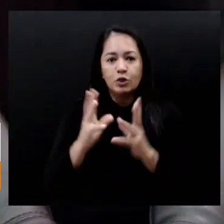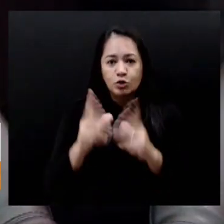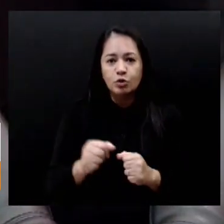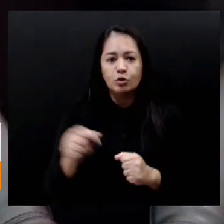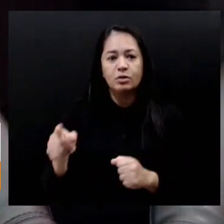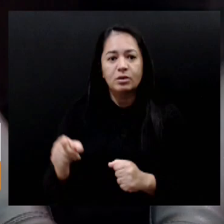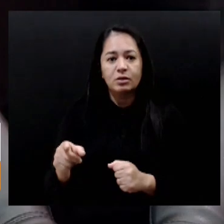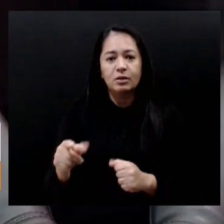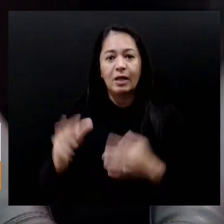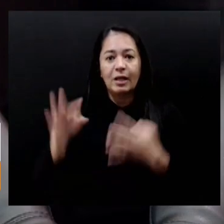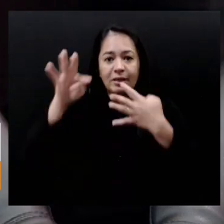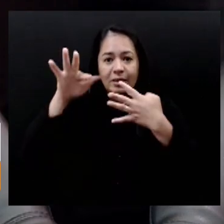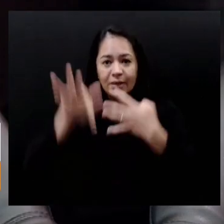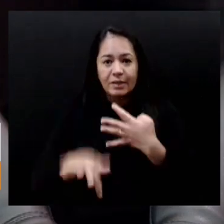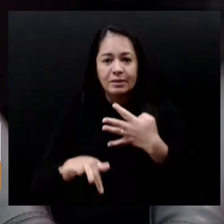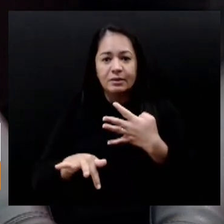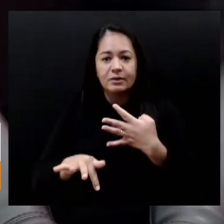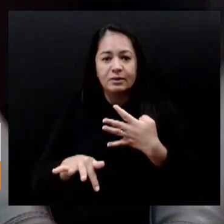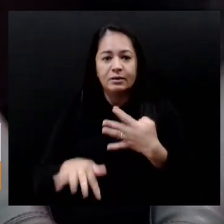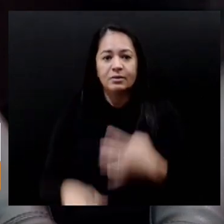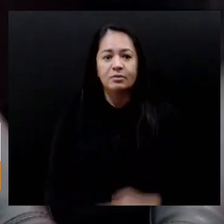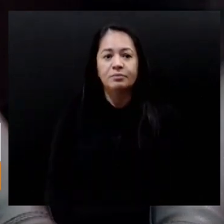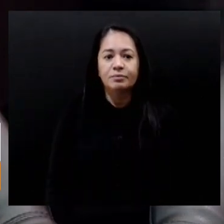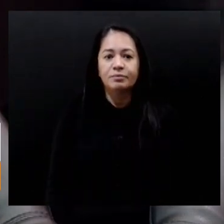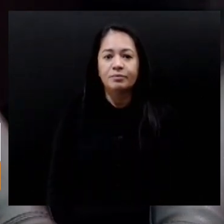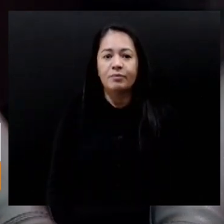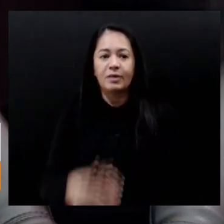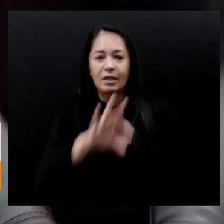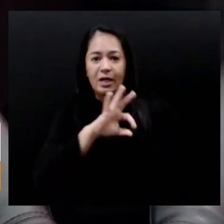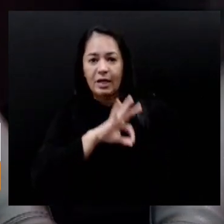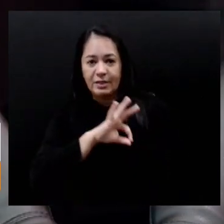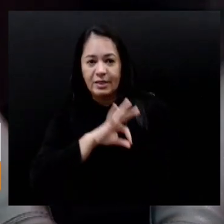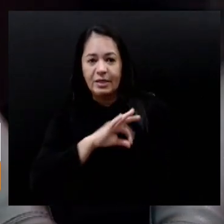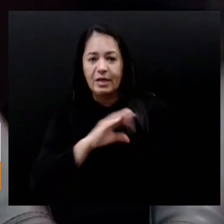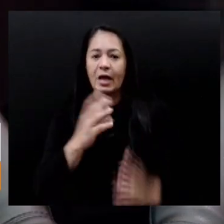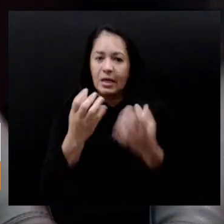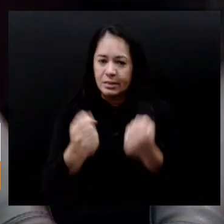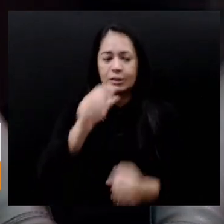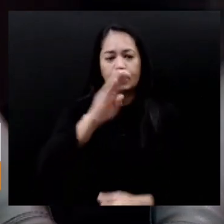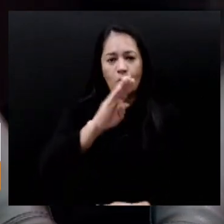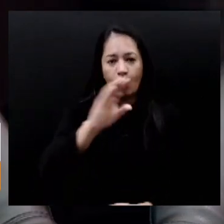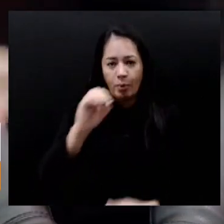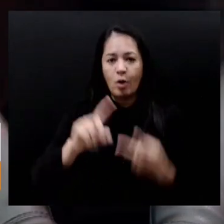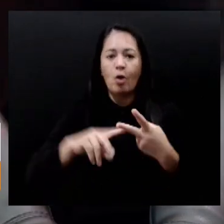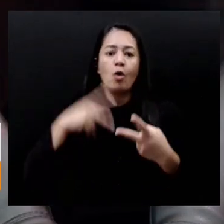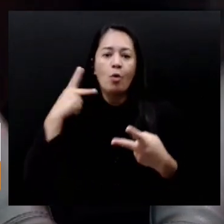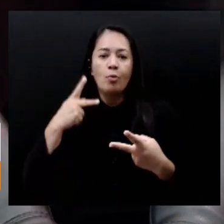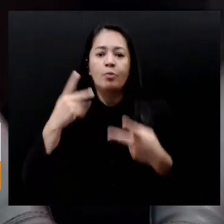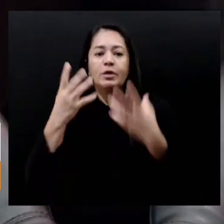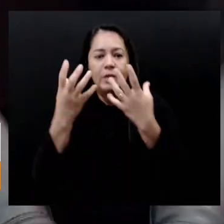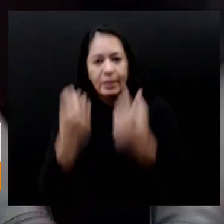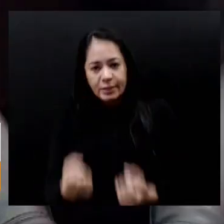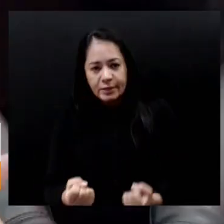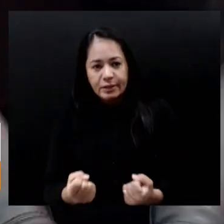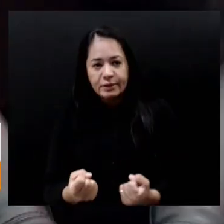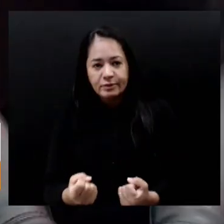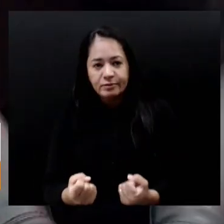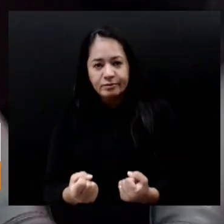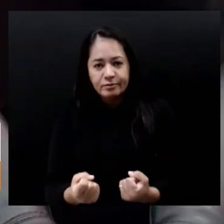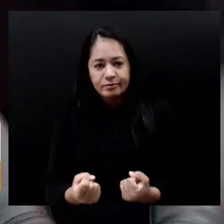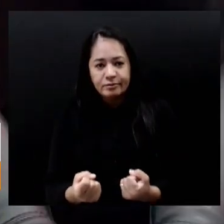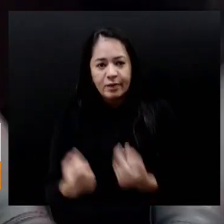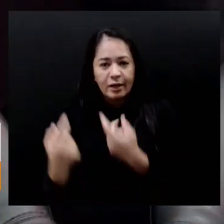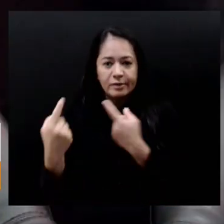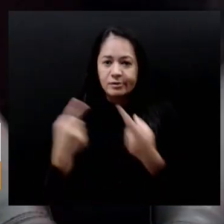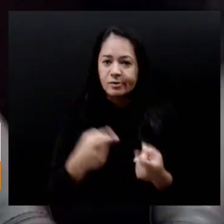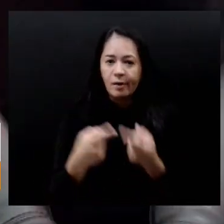seja, o delegacia aceitou esse BO, promotor aceitou essa roupagem de ameaça, ofereceu a